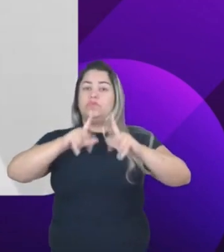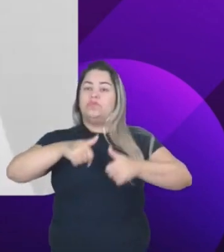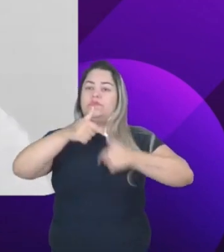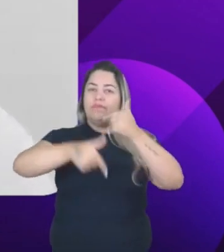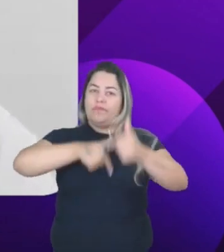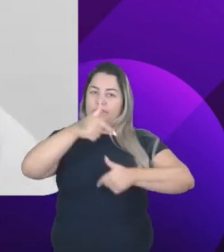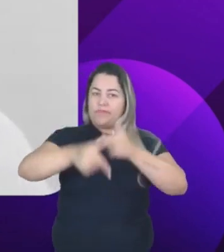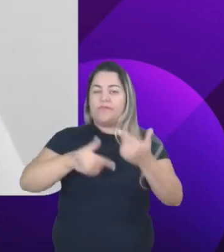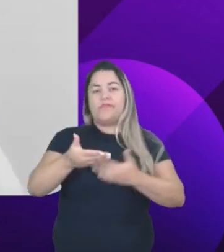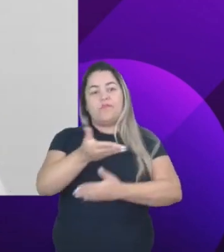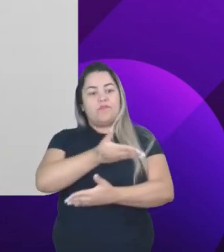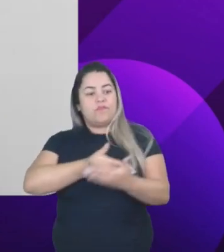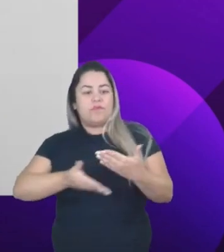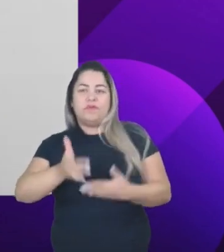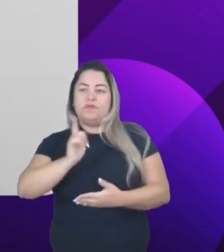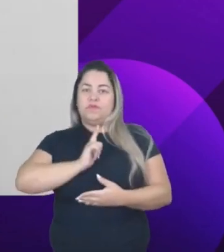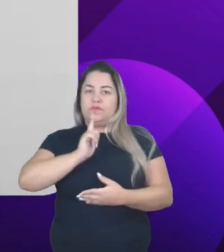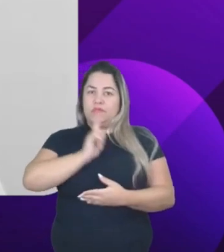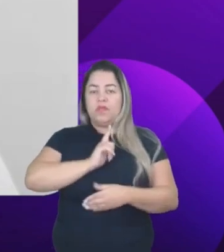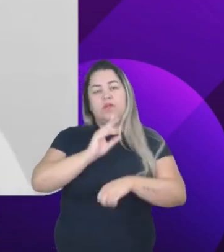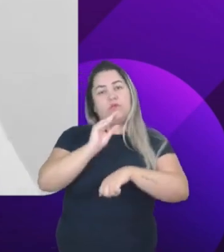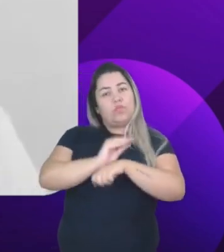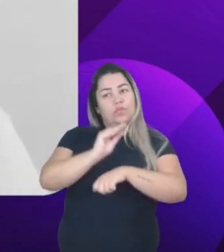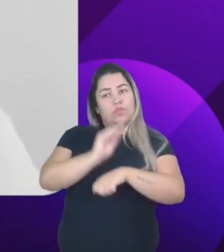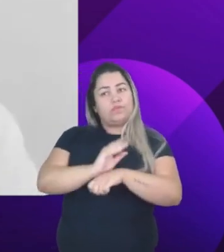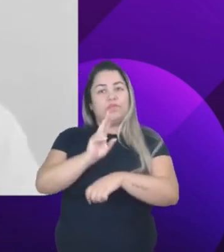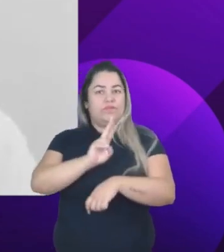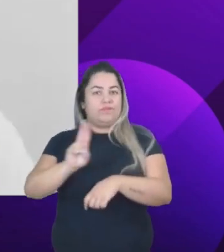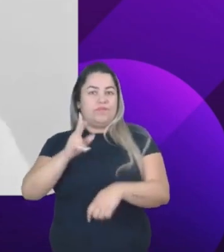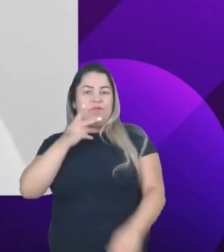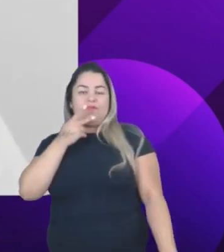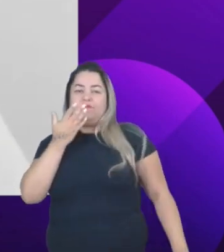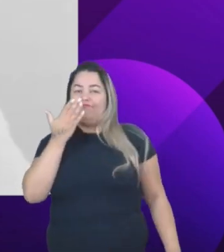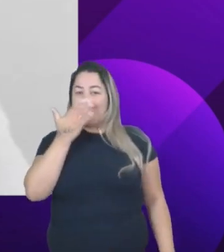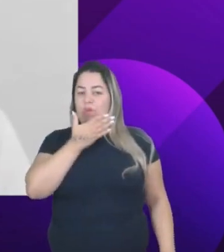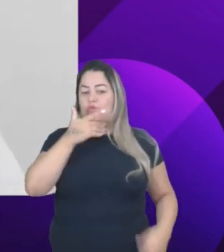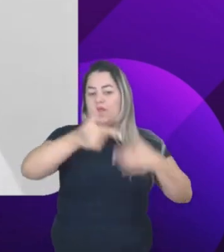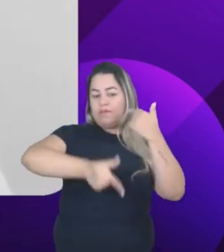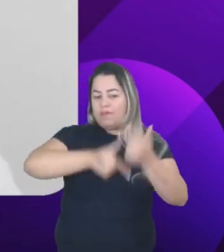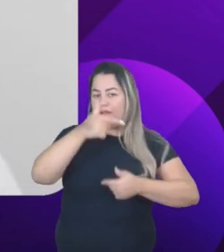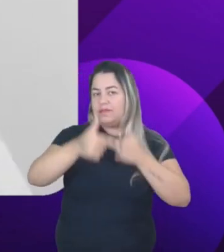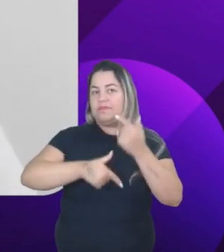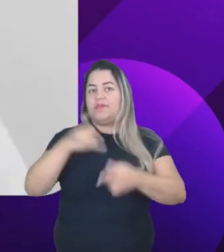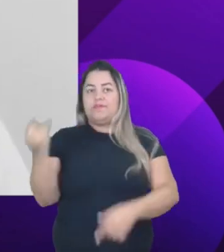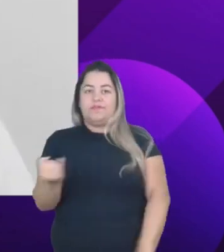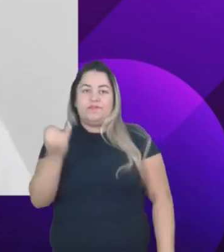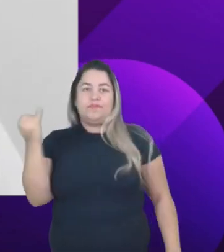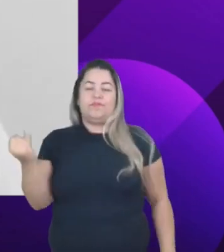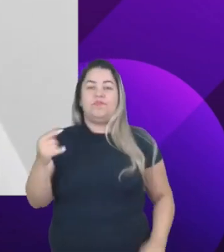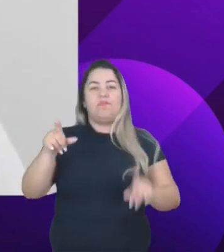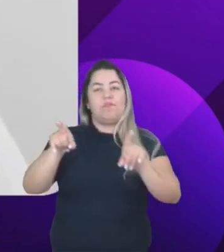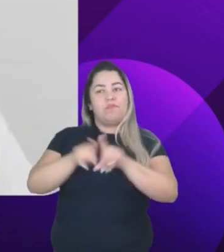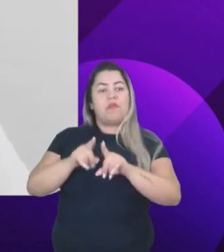que envolve o cuidado, como o próprio nome já diz. É um trabalho invisibilizado e que é fundamental para a reprodução social